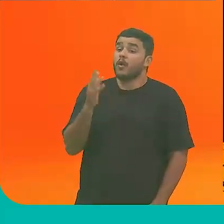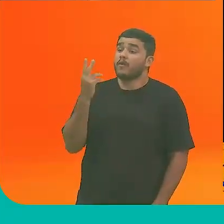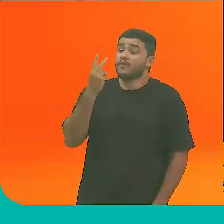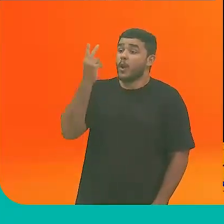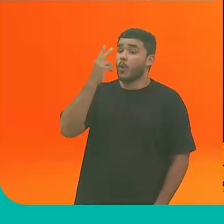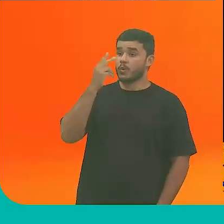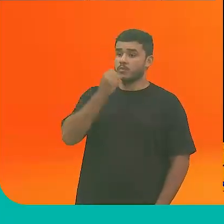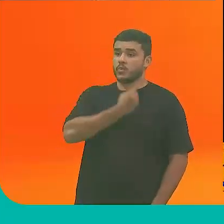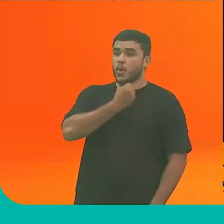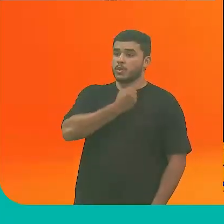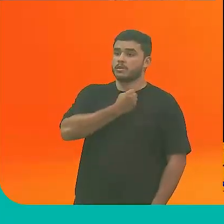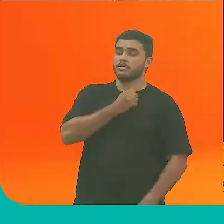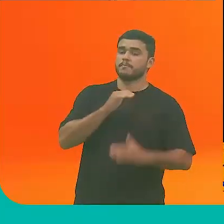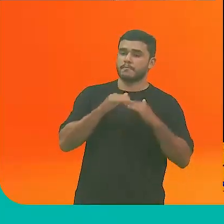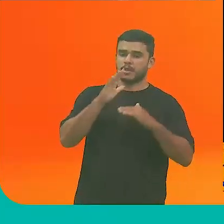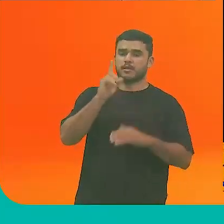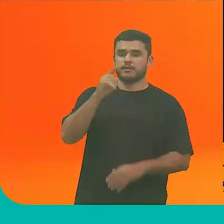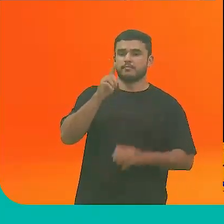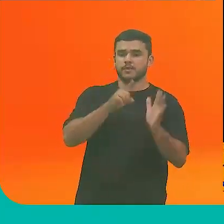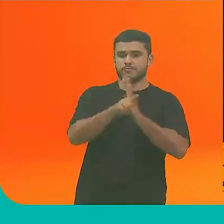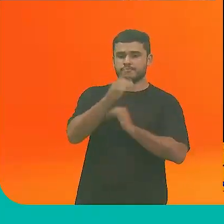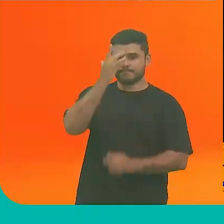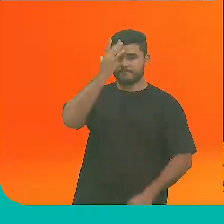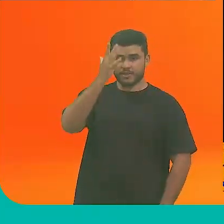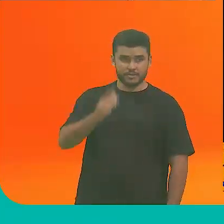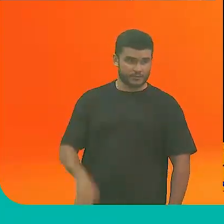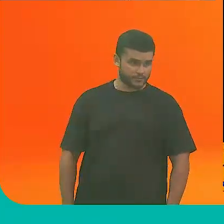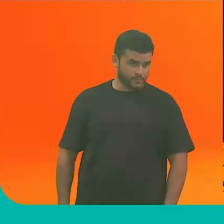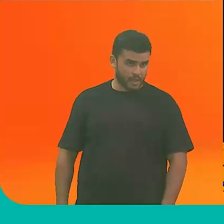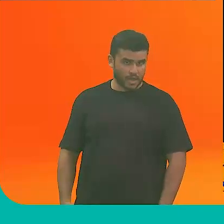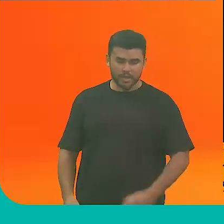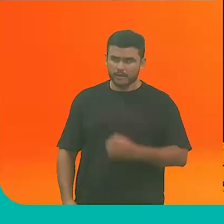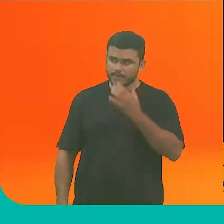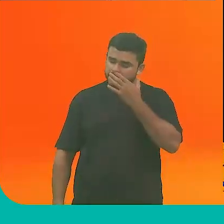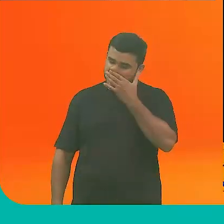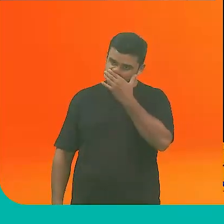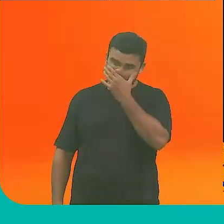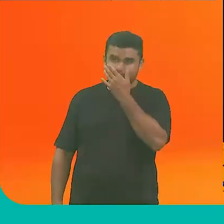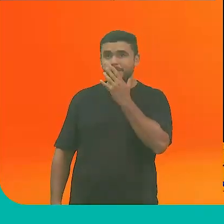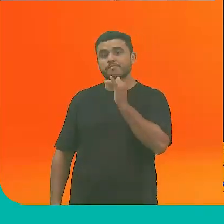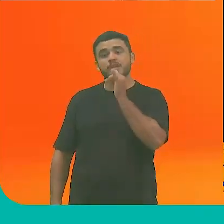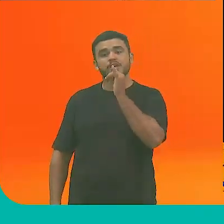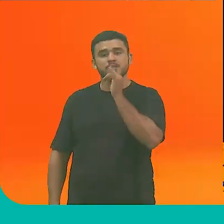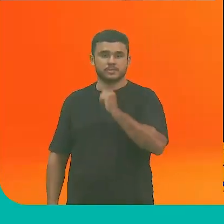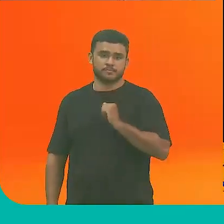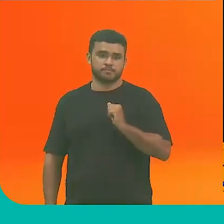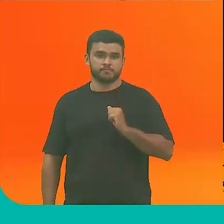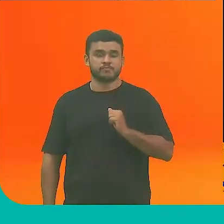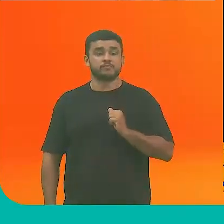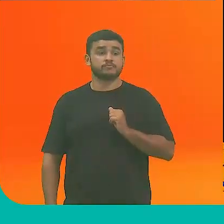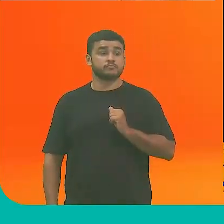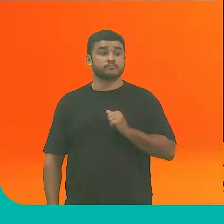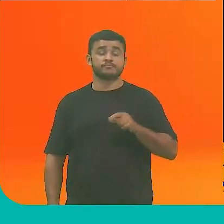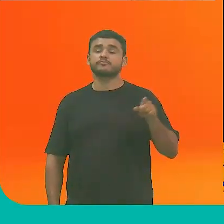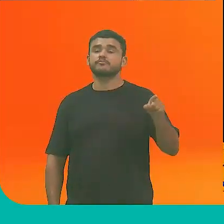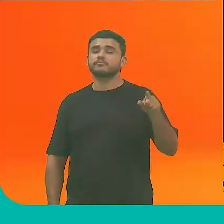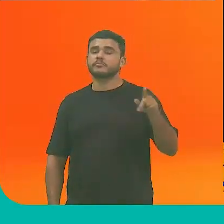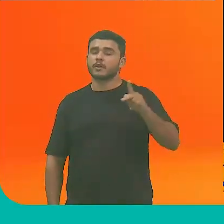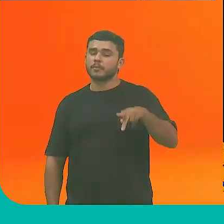bem simples para vocês. Vamos imaginar aqui o Jorge e o Fábio Frota, o professor Fábio Frota,